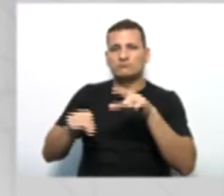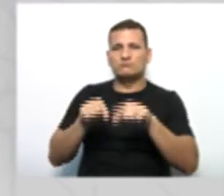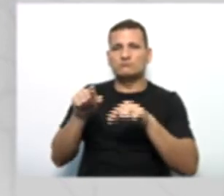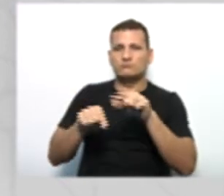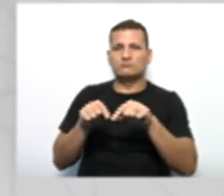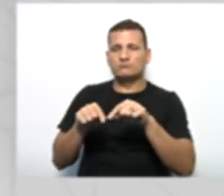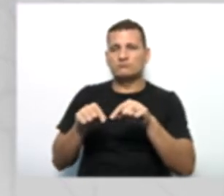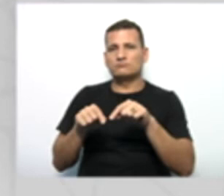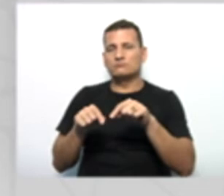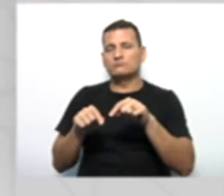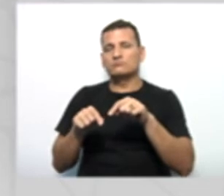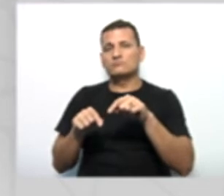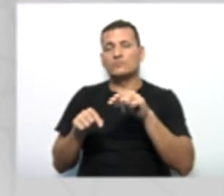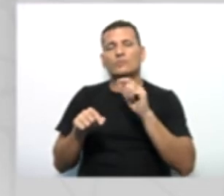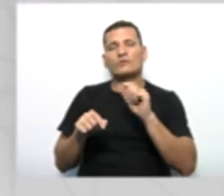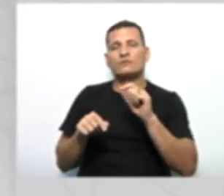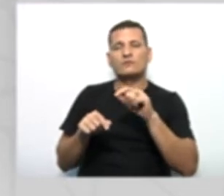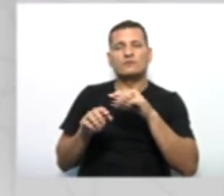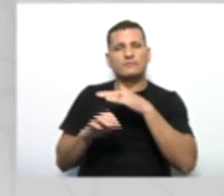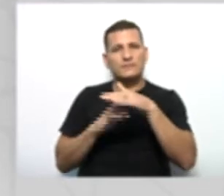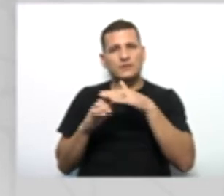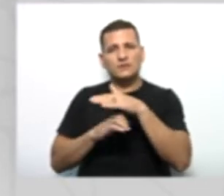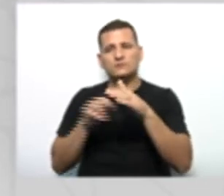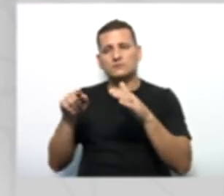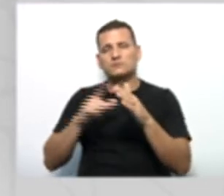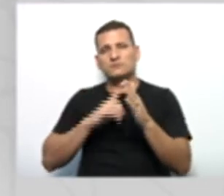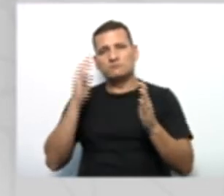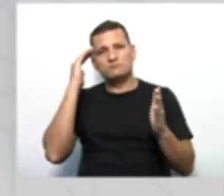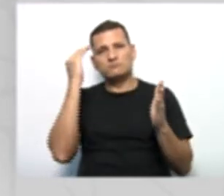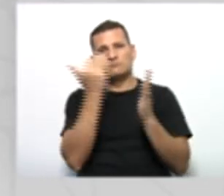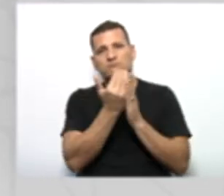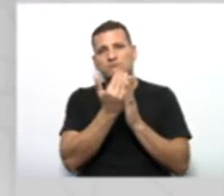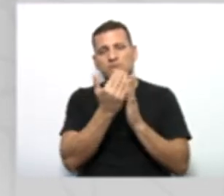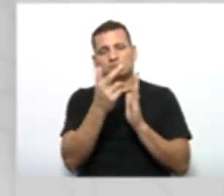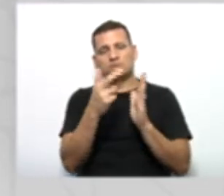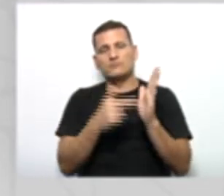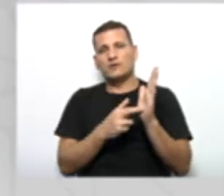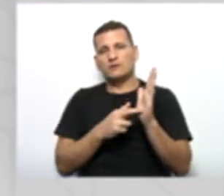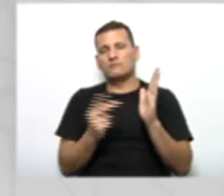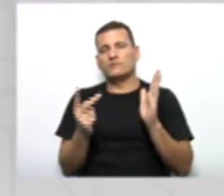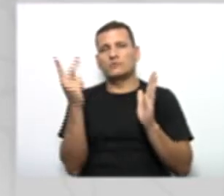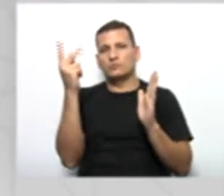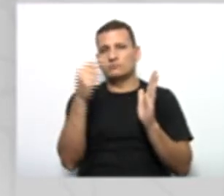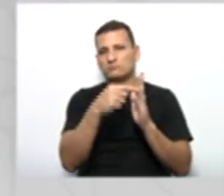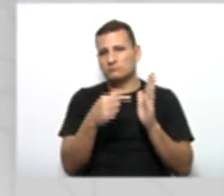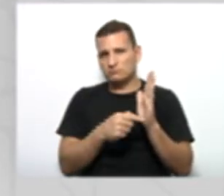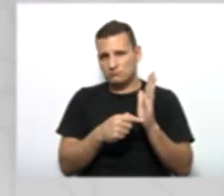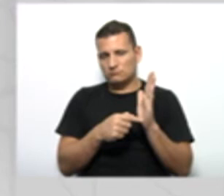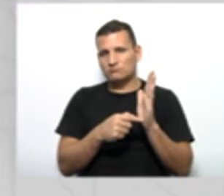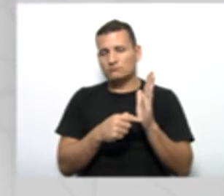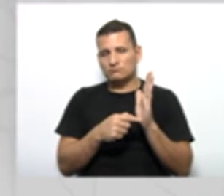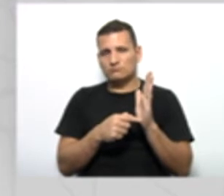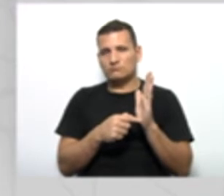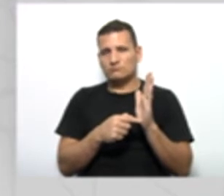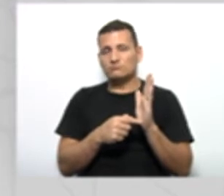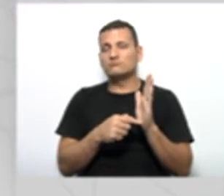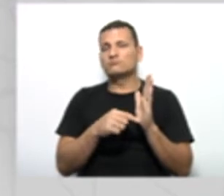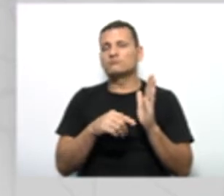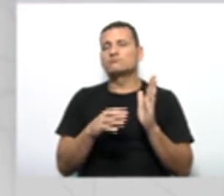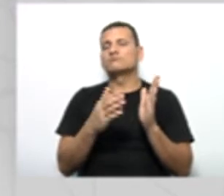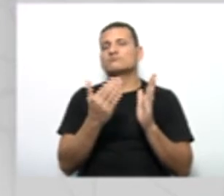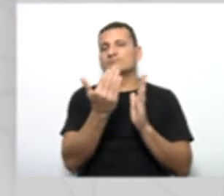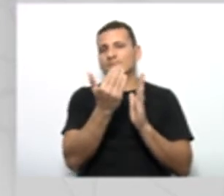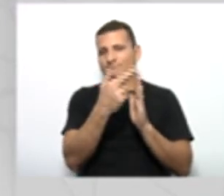nós dissemos. A nossa empresa segue estes valores, de maneira que, estabelecido o código de